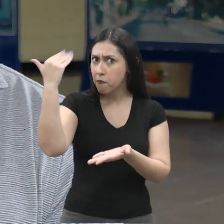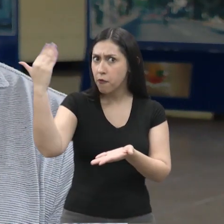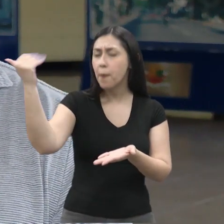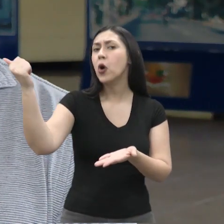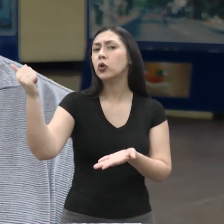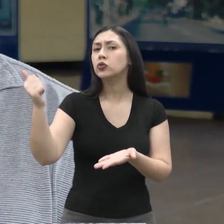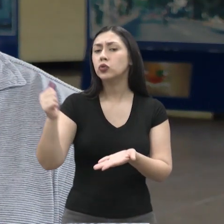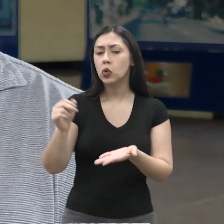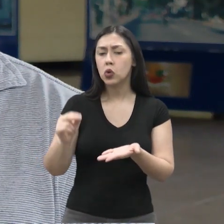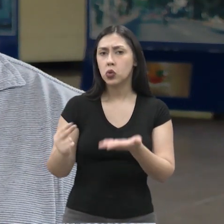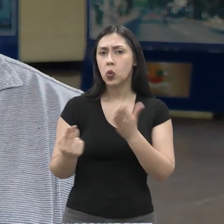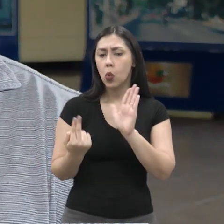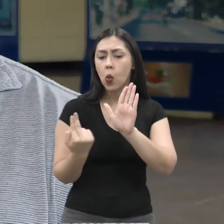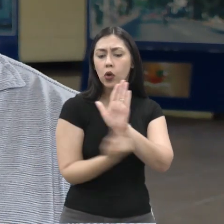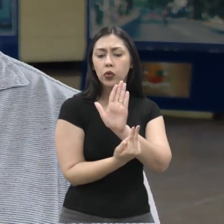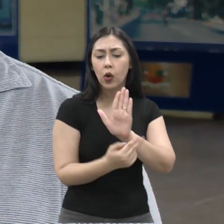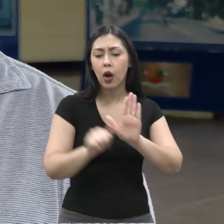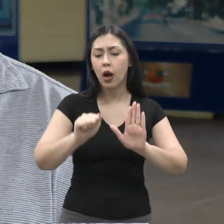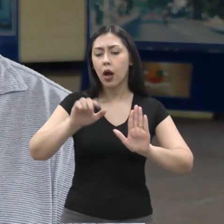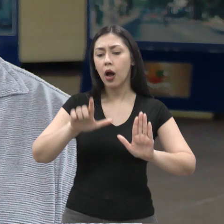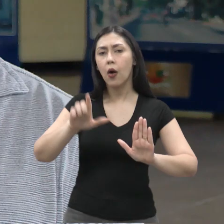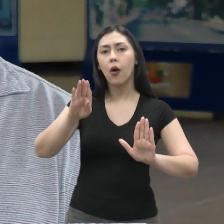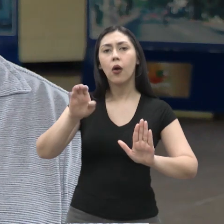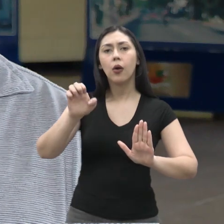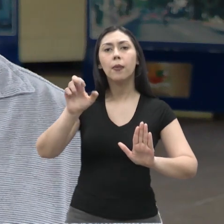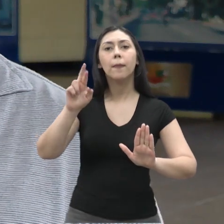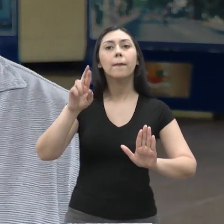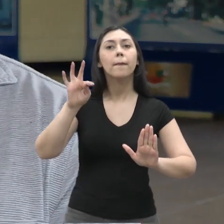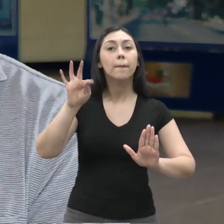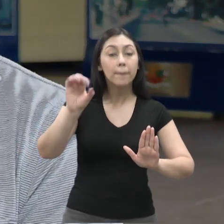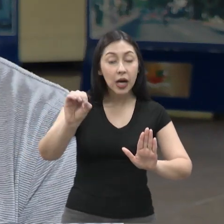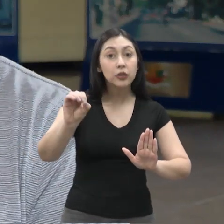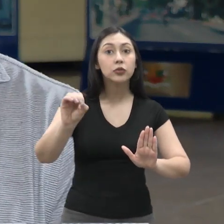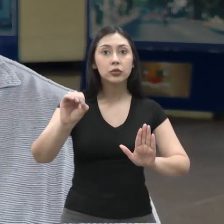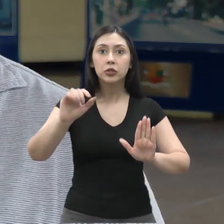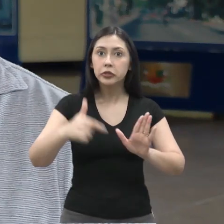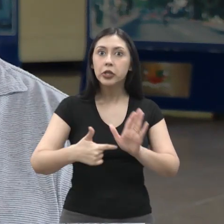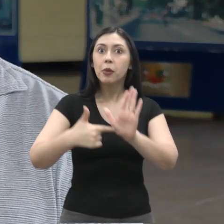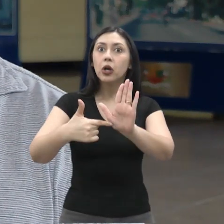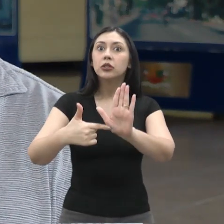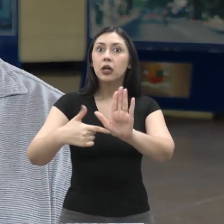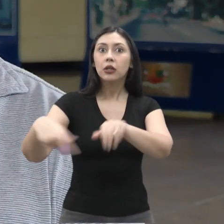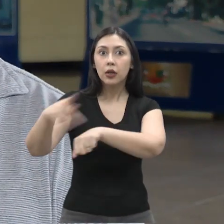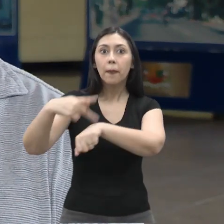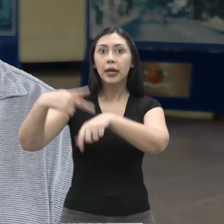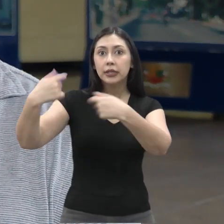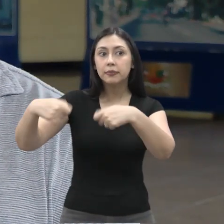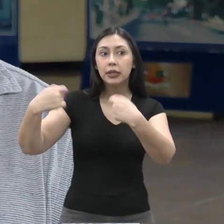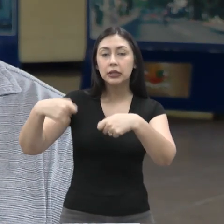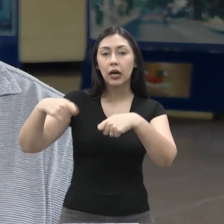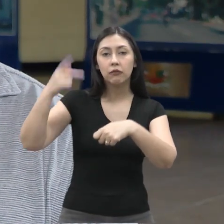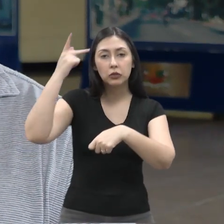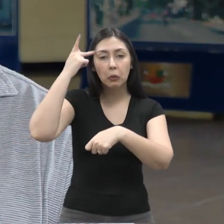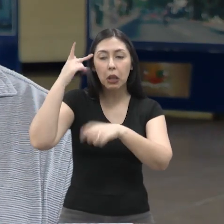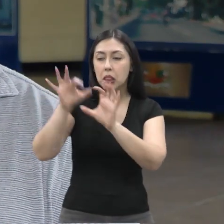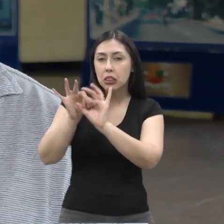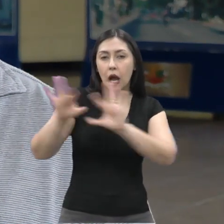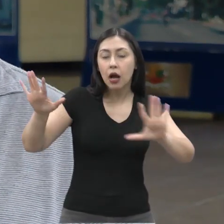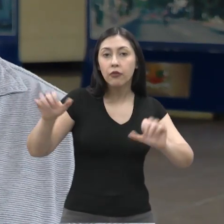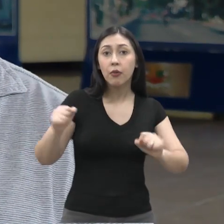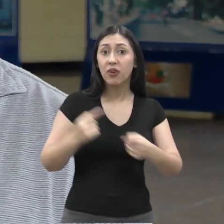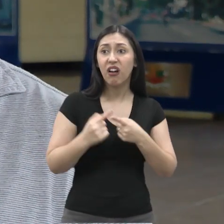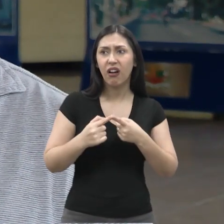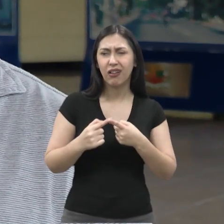do Alberto Salles, A Pátria Paulista, defendendo um pouco esse emancipacionismo, né, do Estado em relação ao restante do